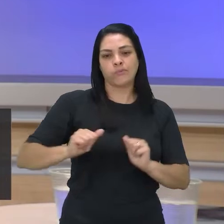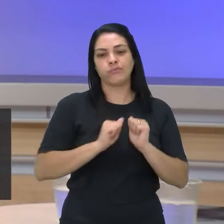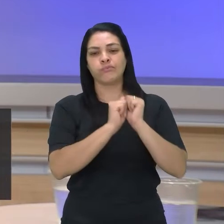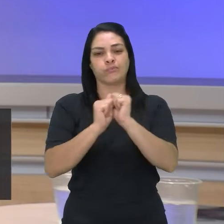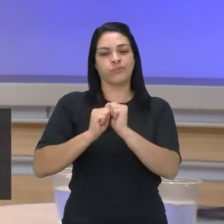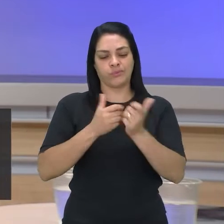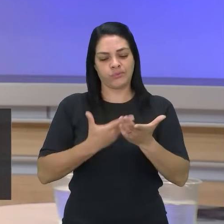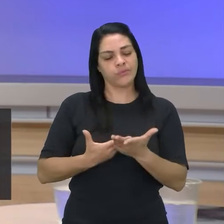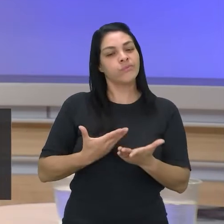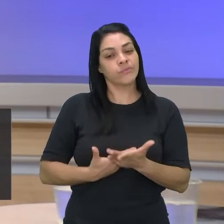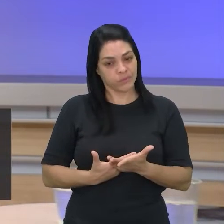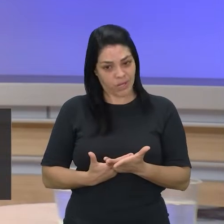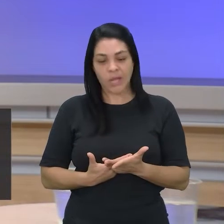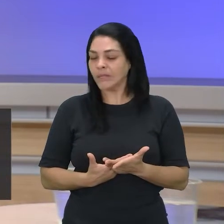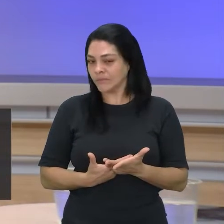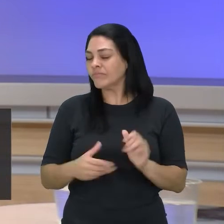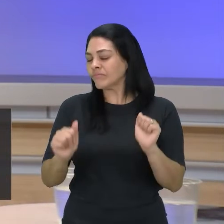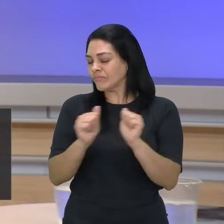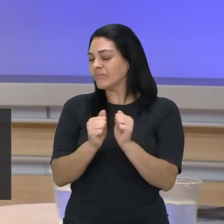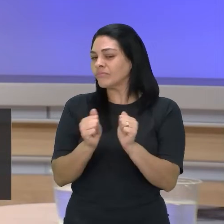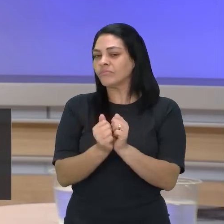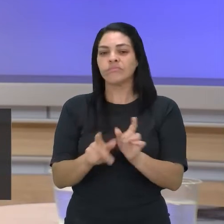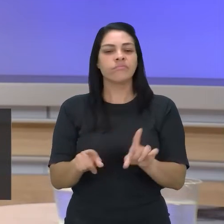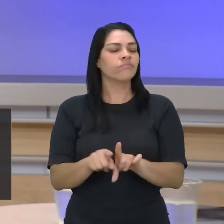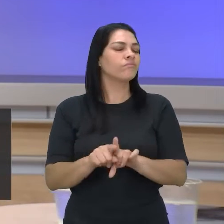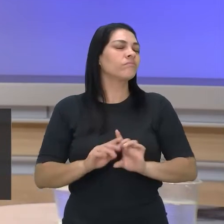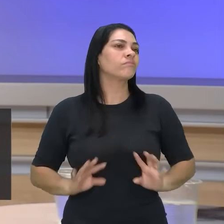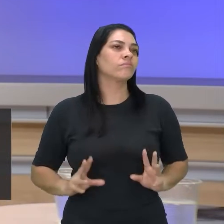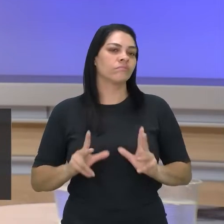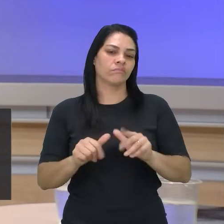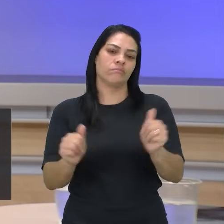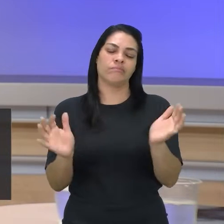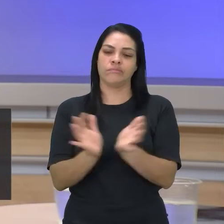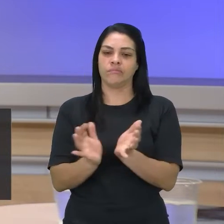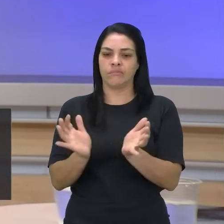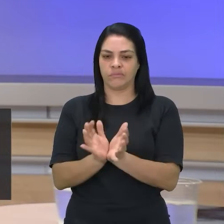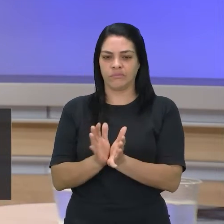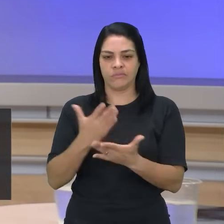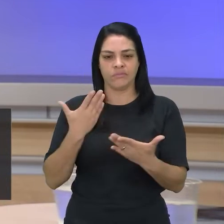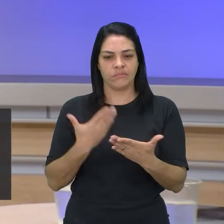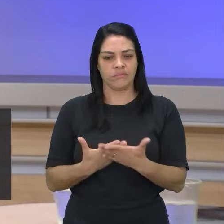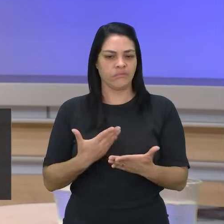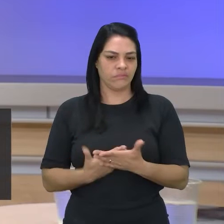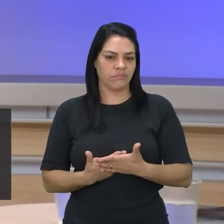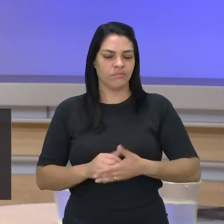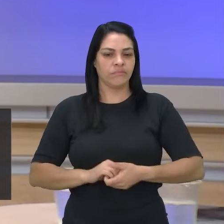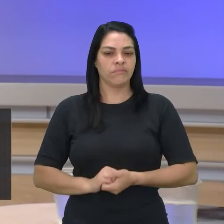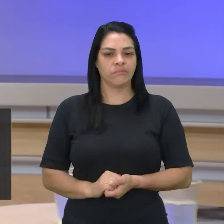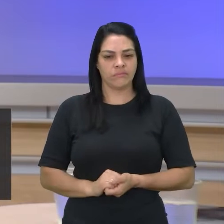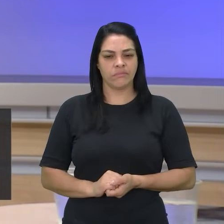os estudantes e junto com toda a comunidade escolar, né?